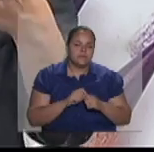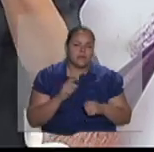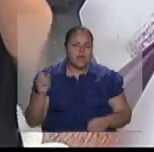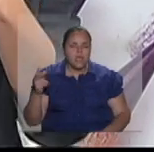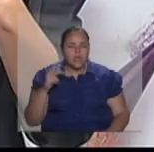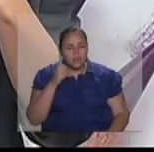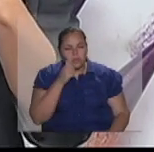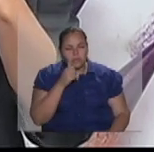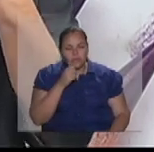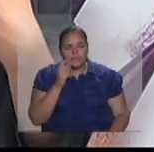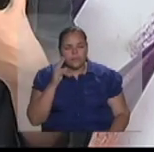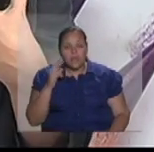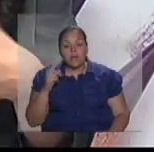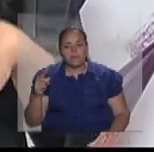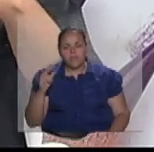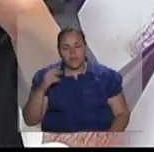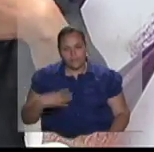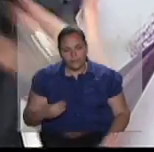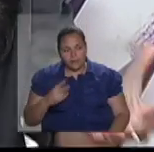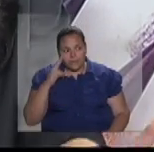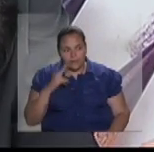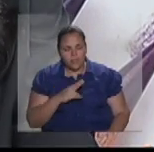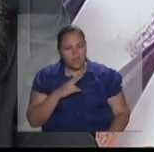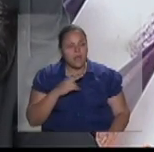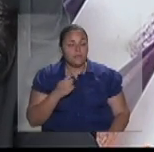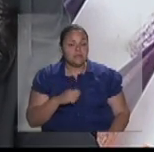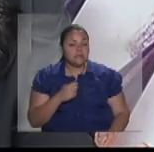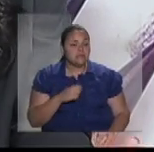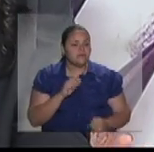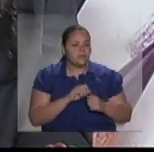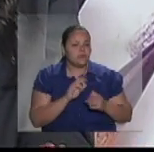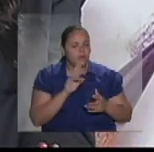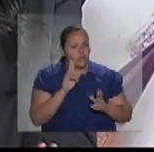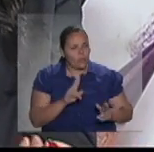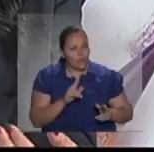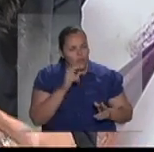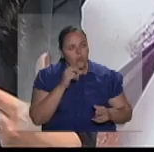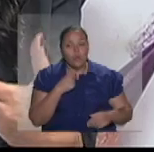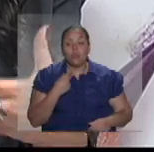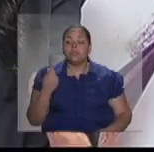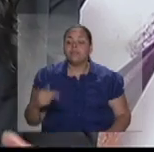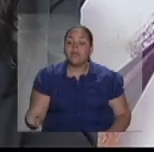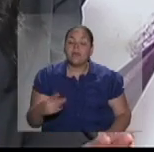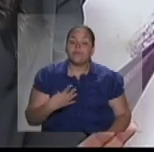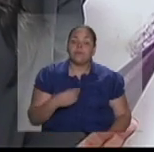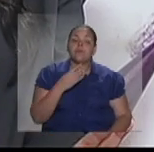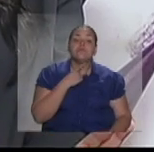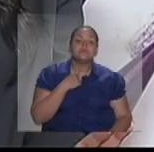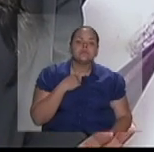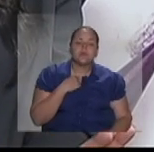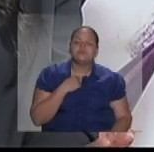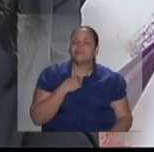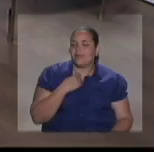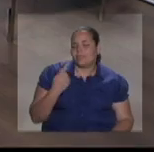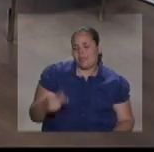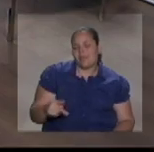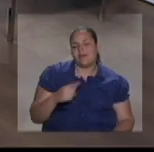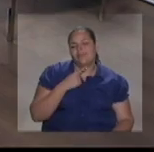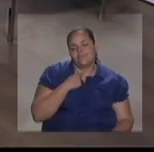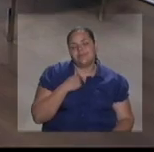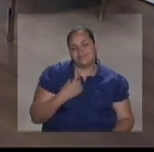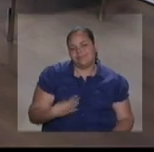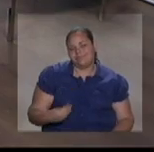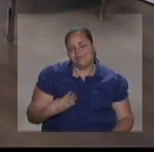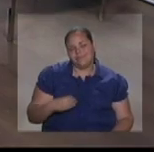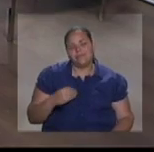ouvir, assimilar aquilo e falar assim, não, então eu tenho que fazer um monte de coisas. Ou você acha que é uma demanda, foram gostos dela mesmo? Eu acho que foram